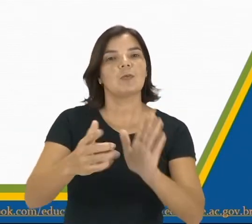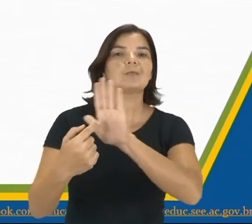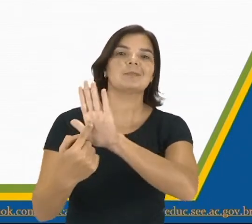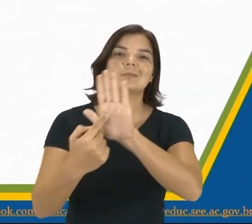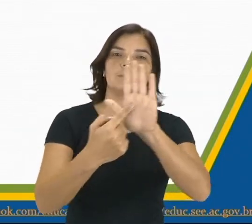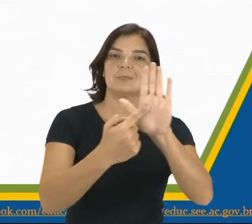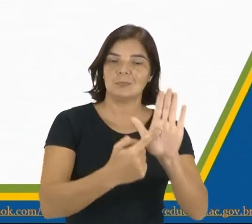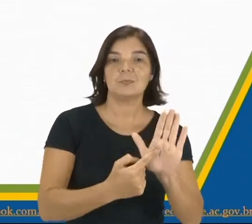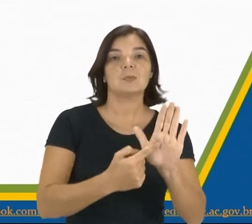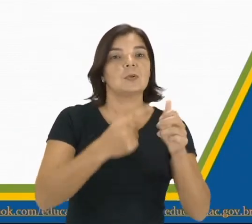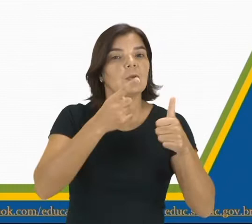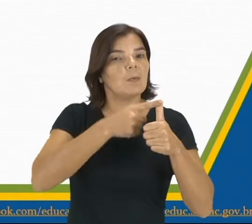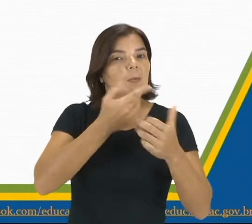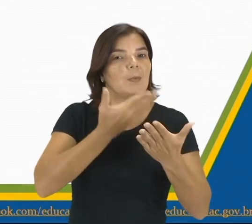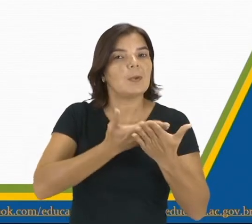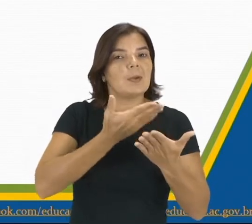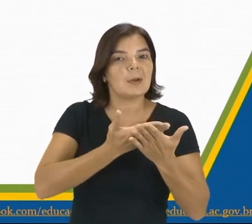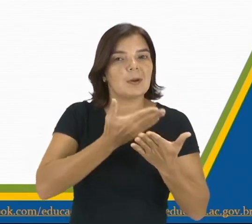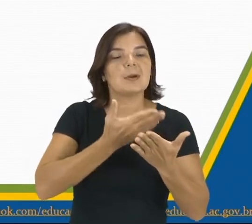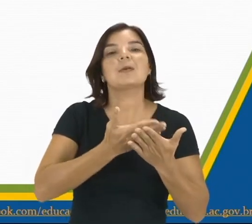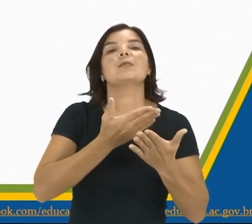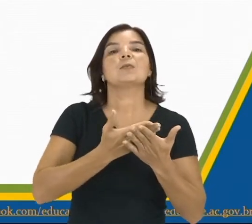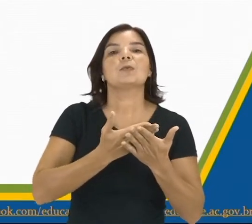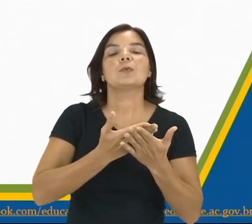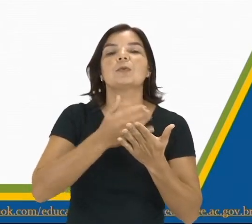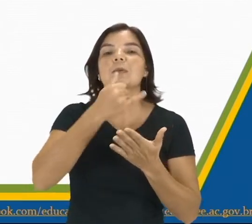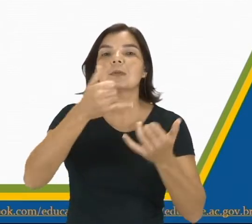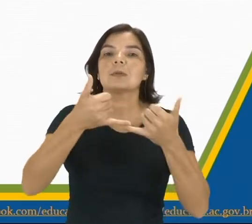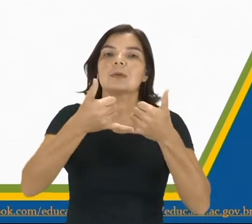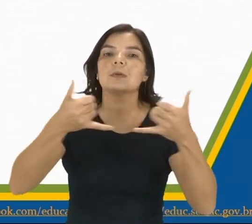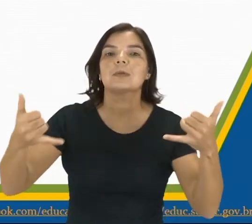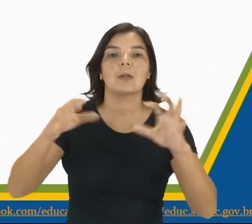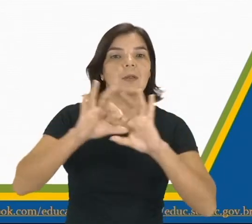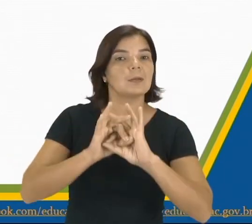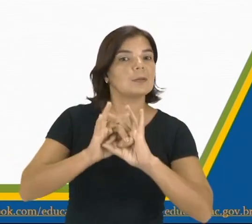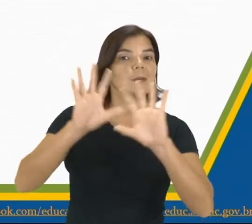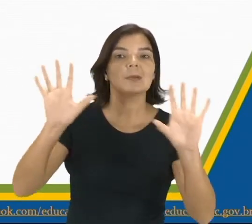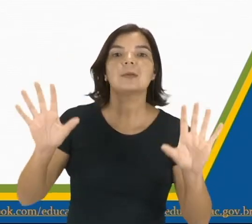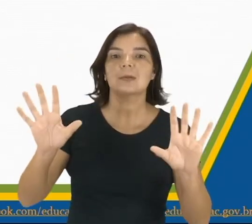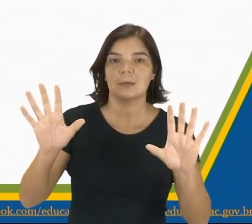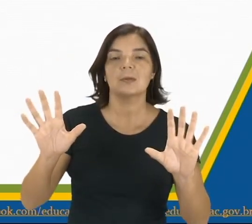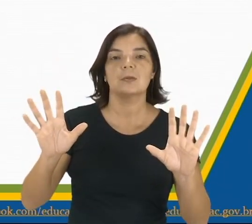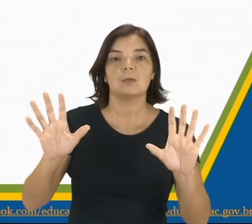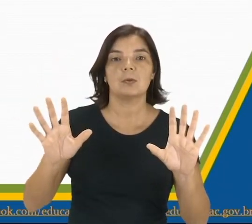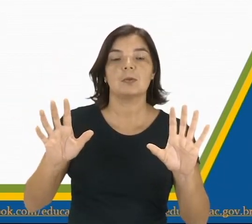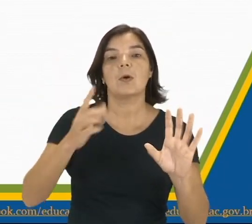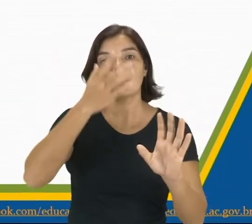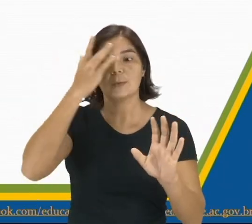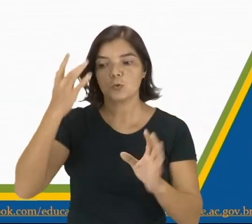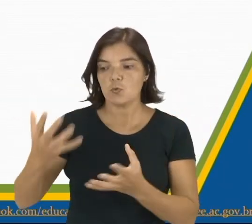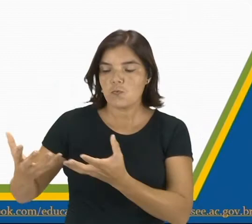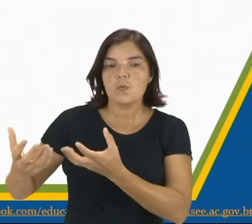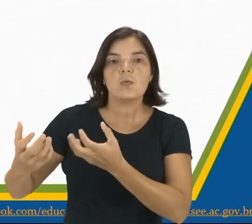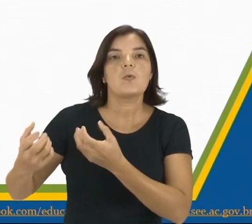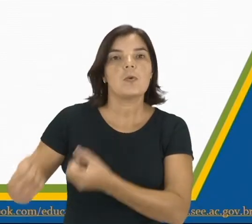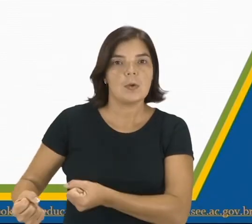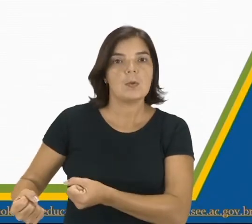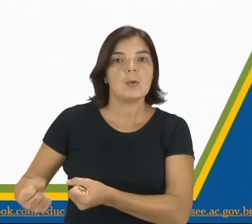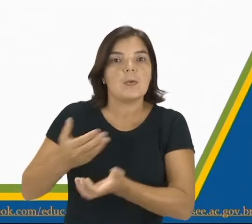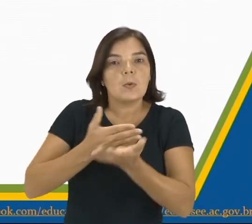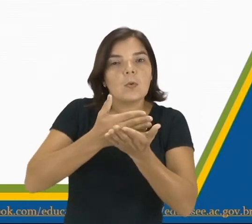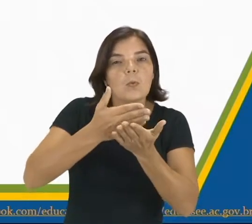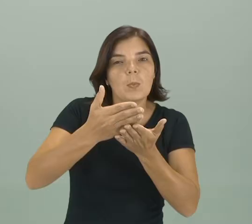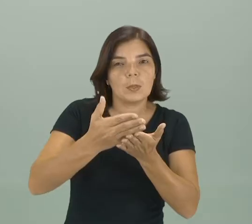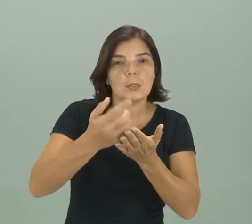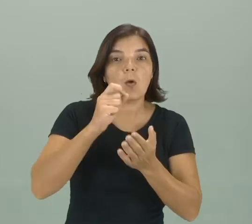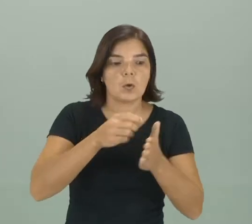mencionamos lá naquelas primeiras aulas, que são os elétrons livres. Então, esses portadores de carga elétrica, eles vão começar a